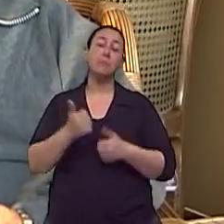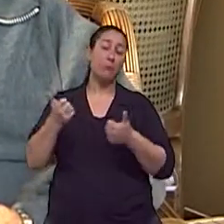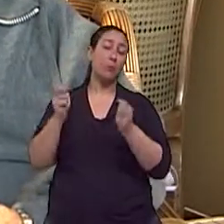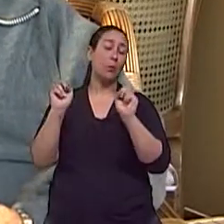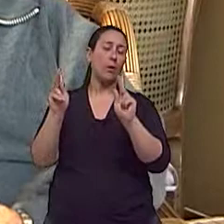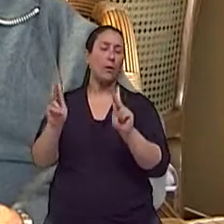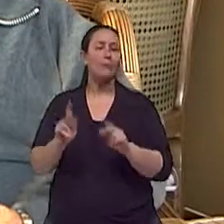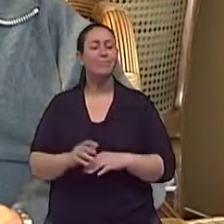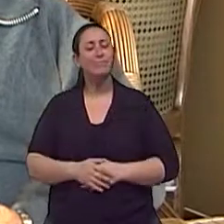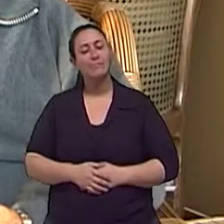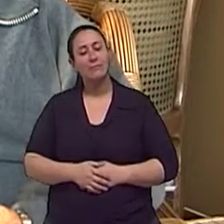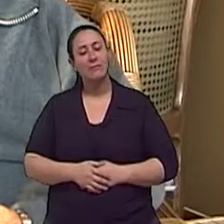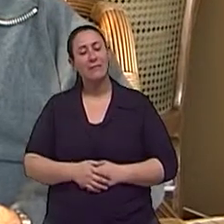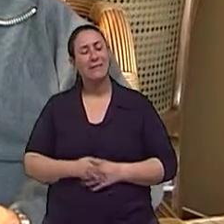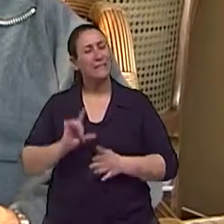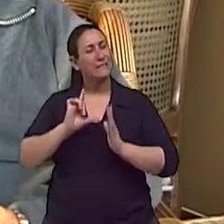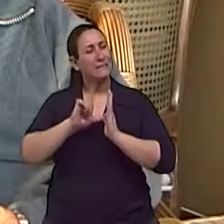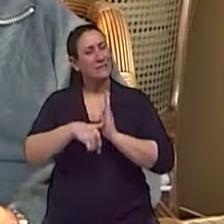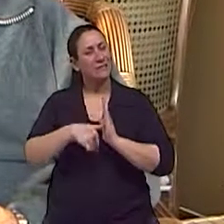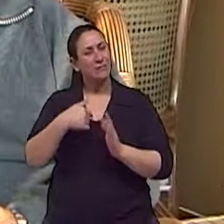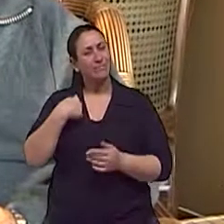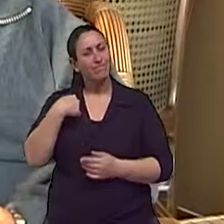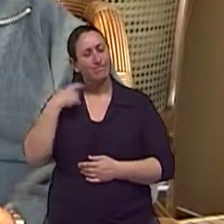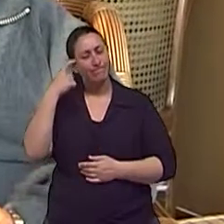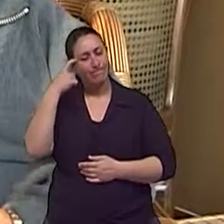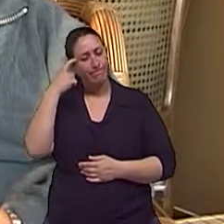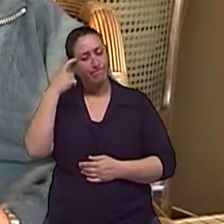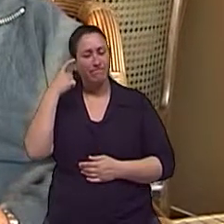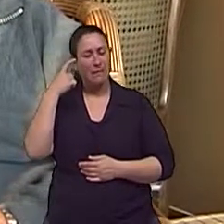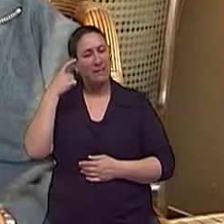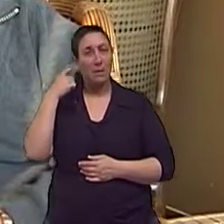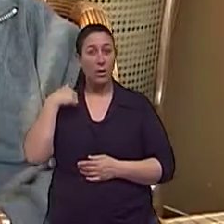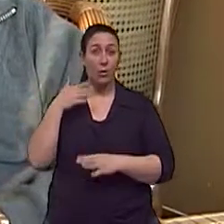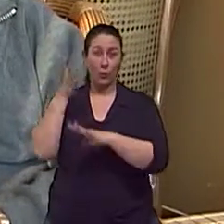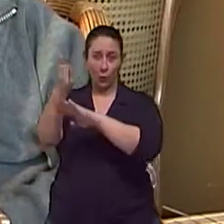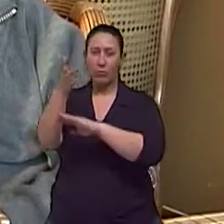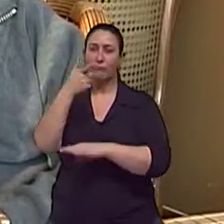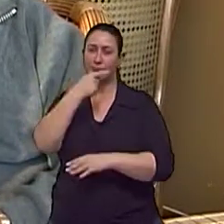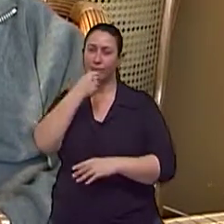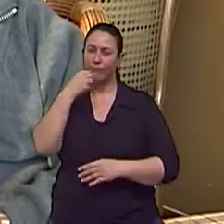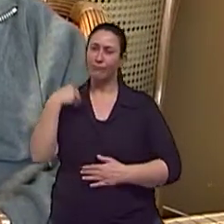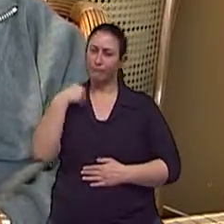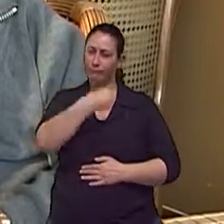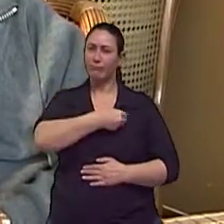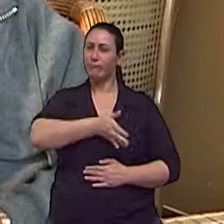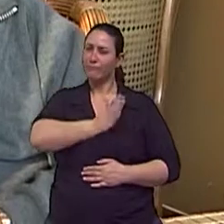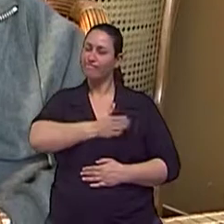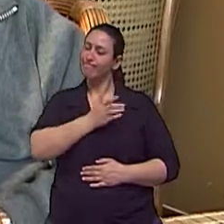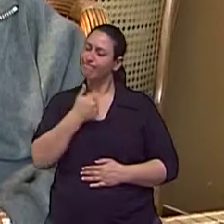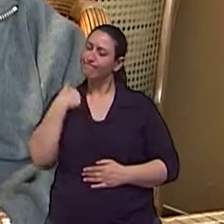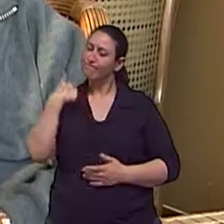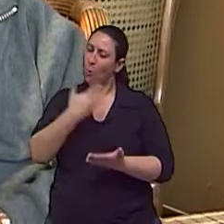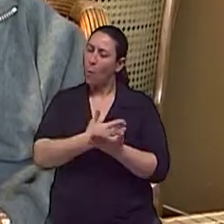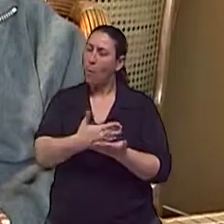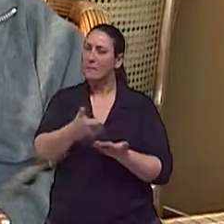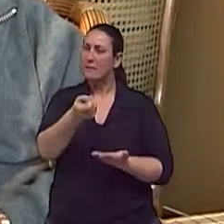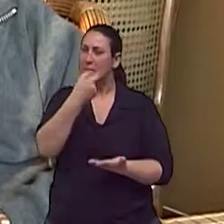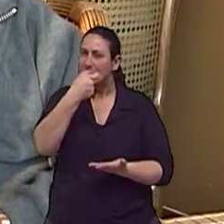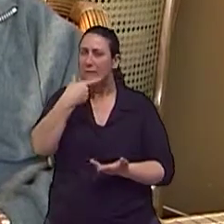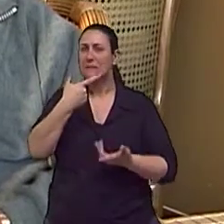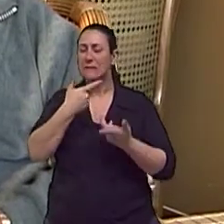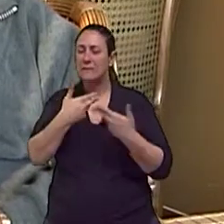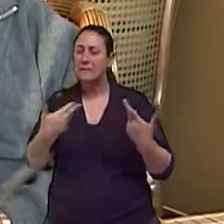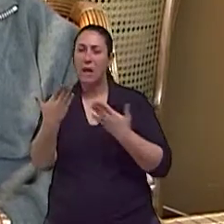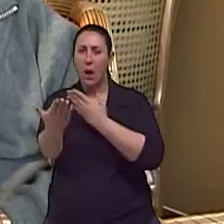OK mas aí eu peguei um cardiologista e comecei a fazer um tratamento